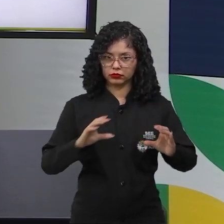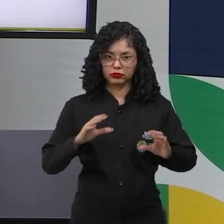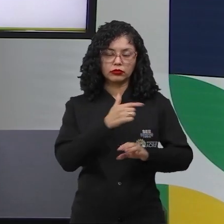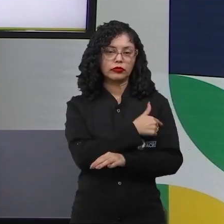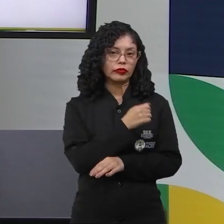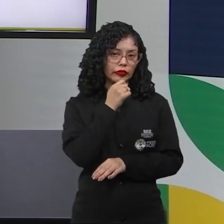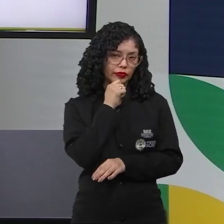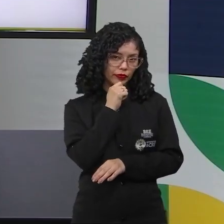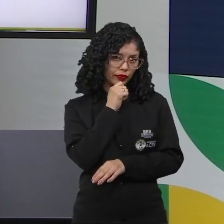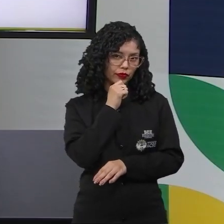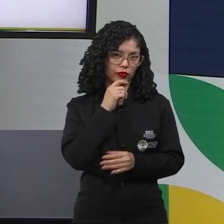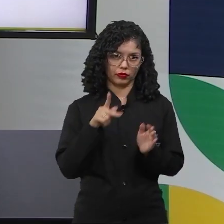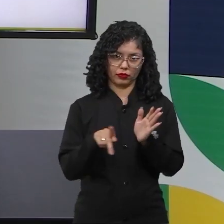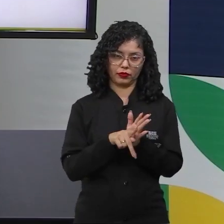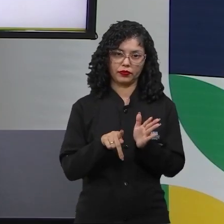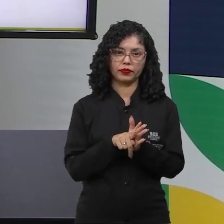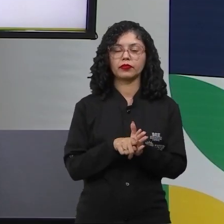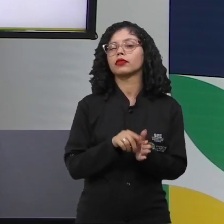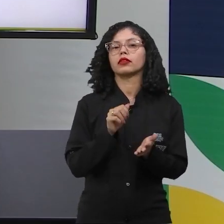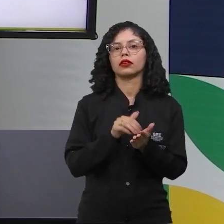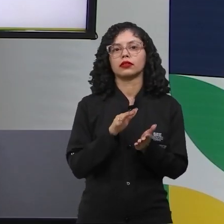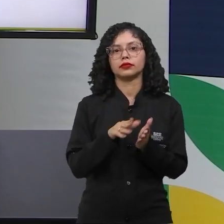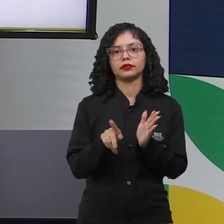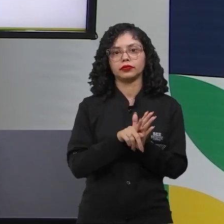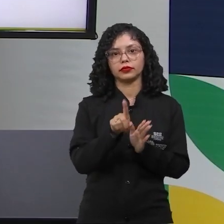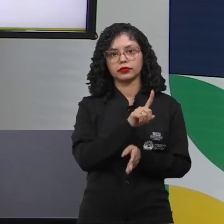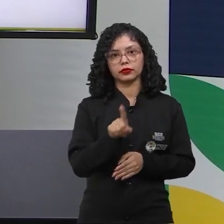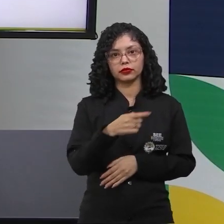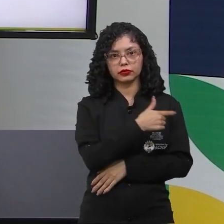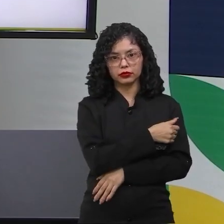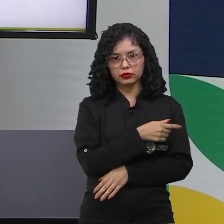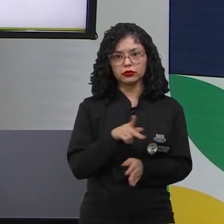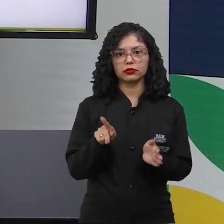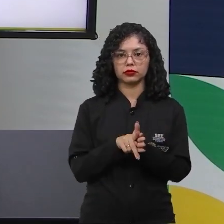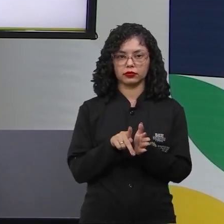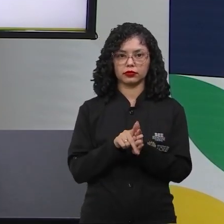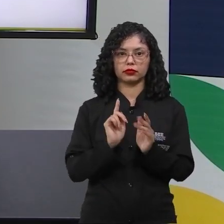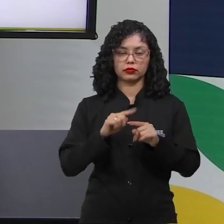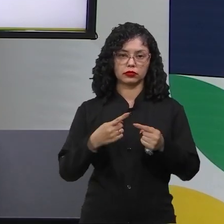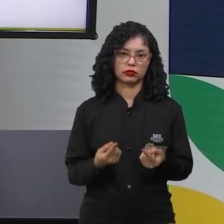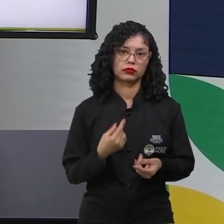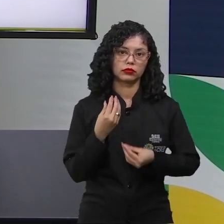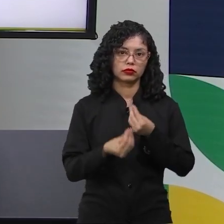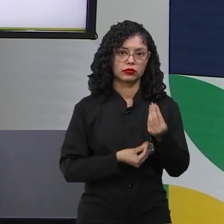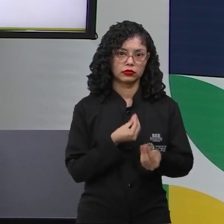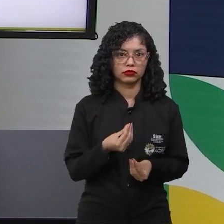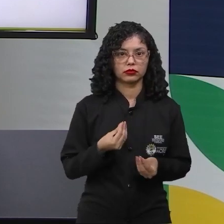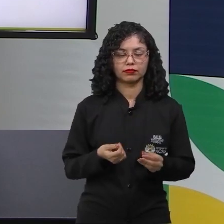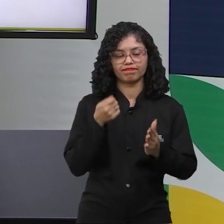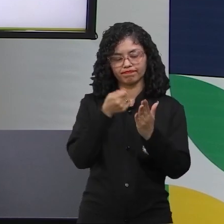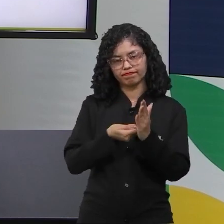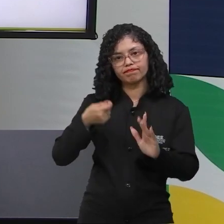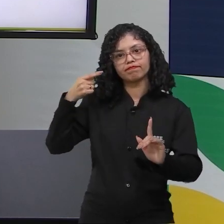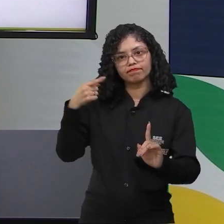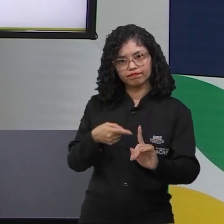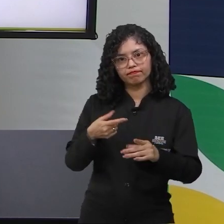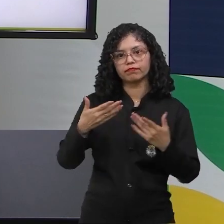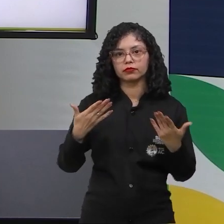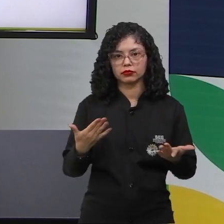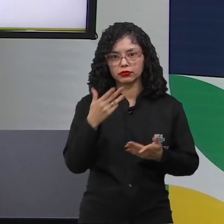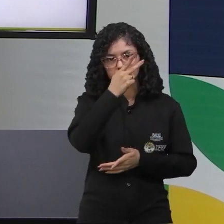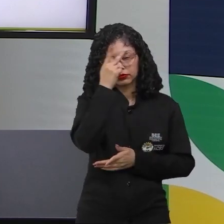si não era a rejeição da vacina não era da vacina em si, mas foi do modo como foi